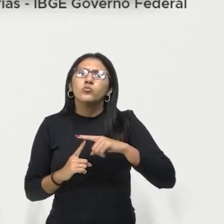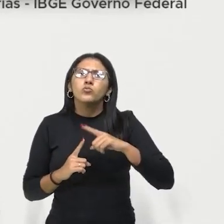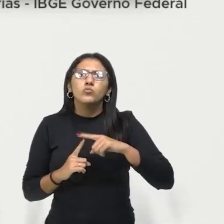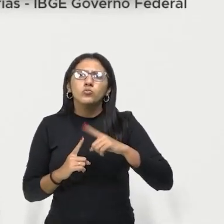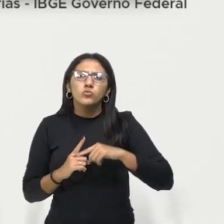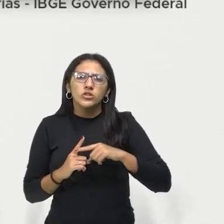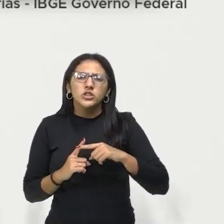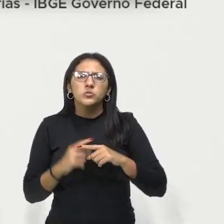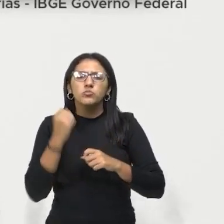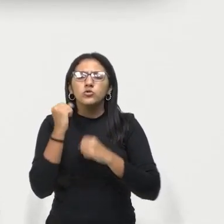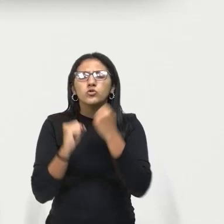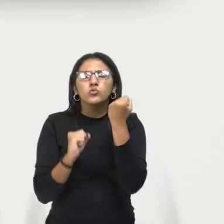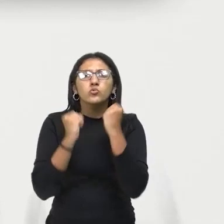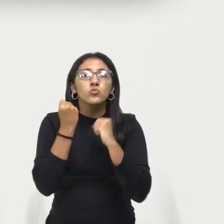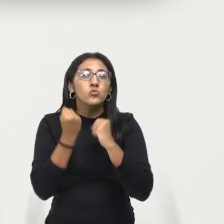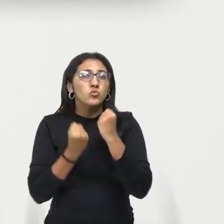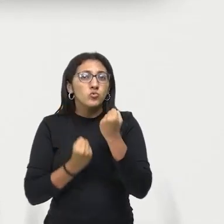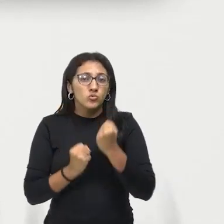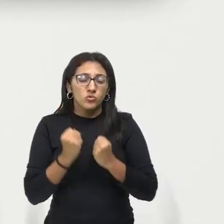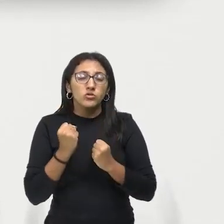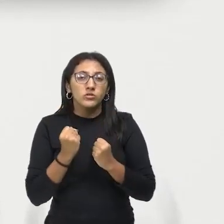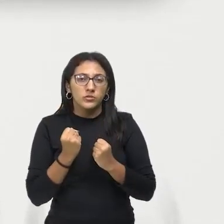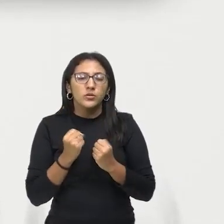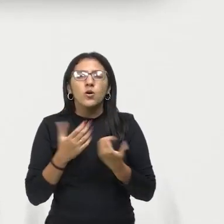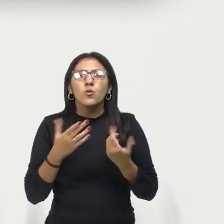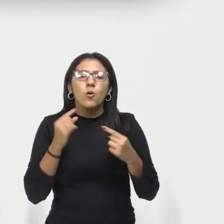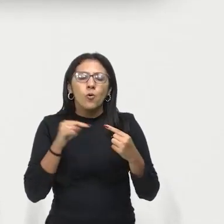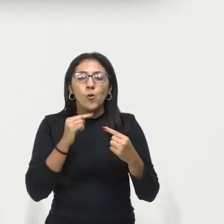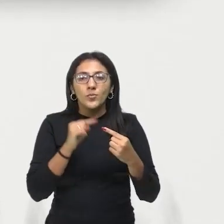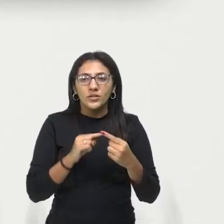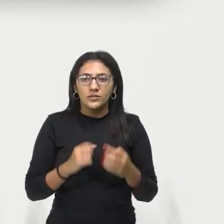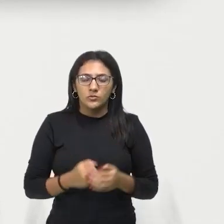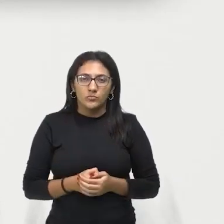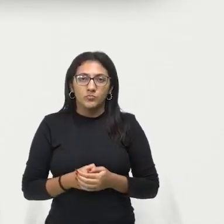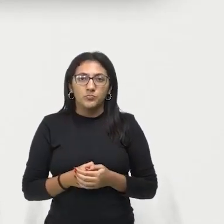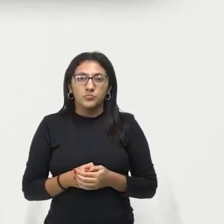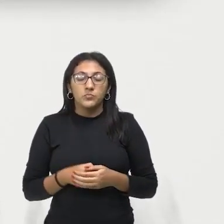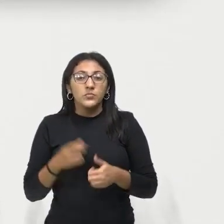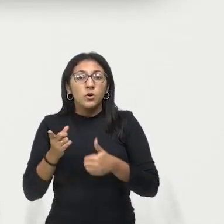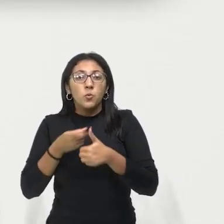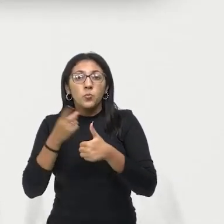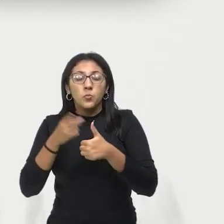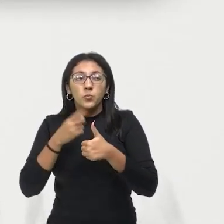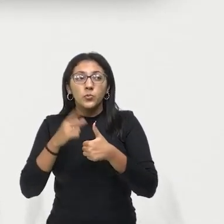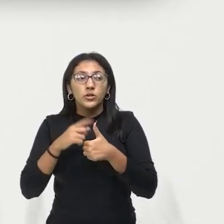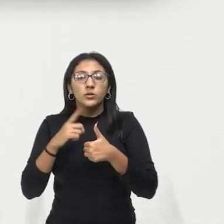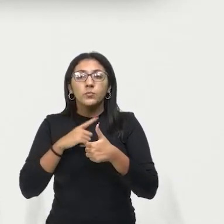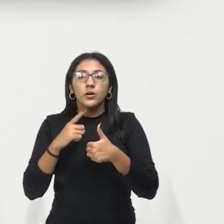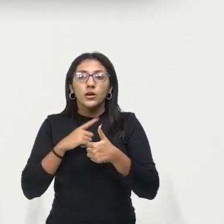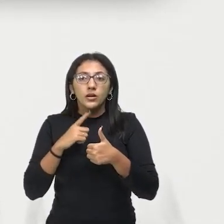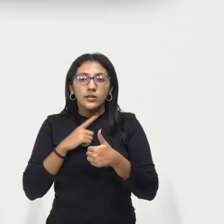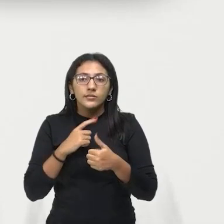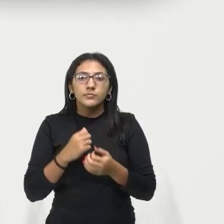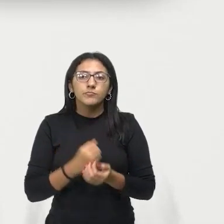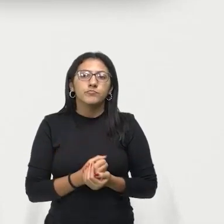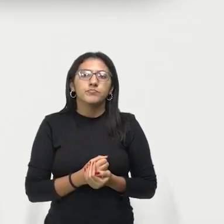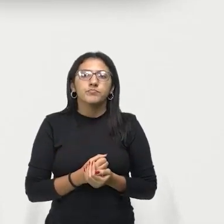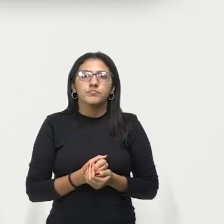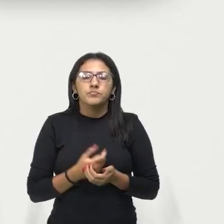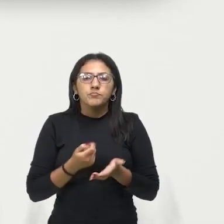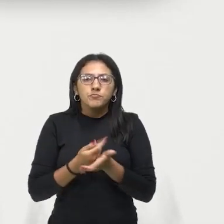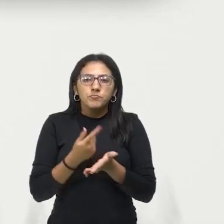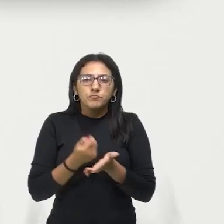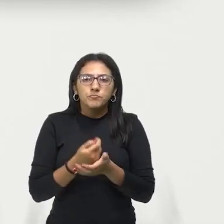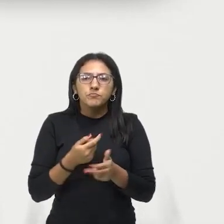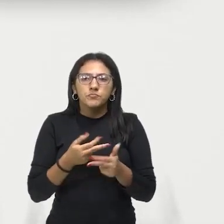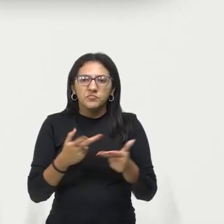um pouco mais, nós vamos ver os tipos de indústria e as suas finalidades. O primeiro tipo,